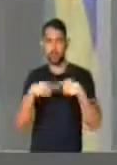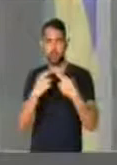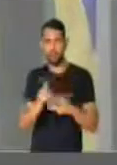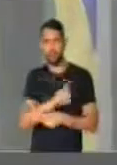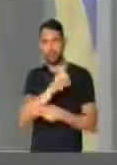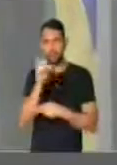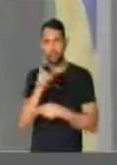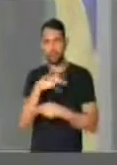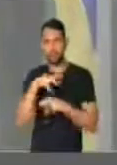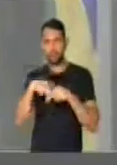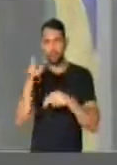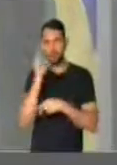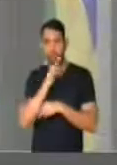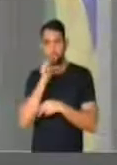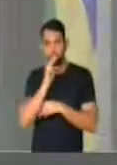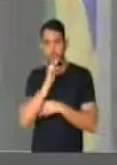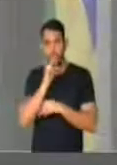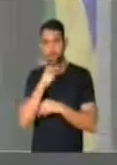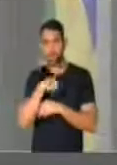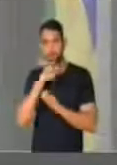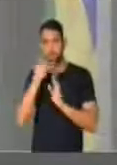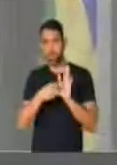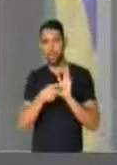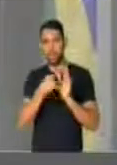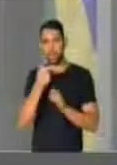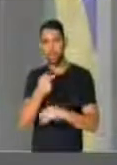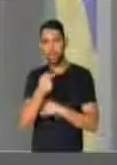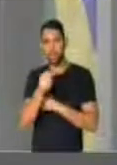dia, em regime de urgência, o PL